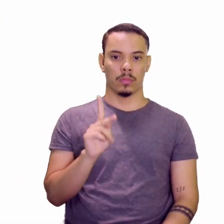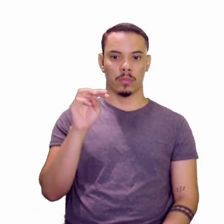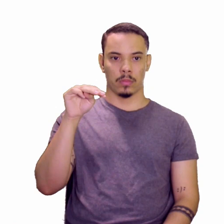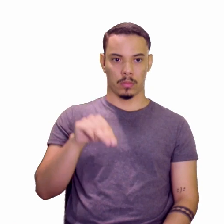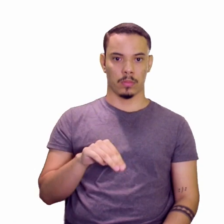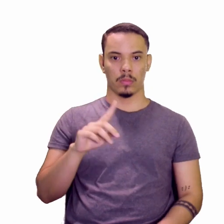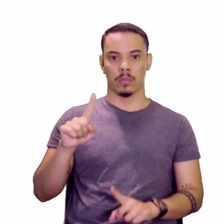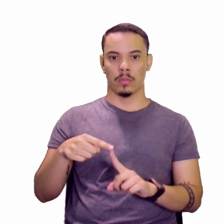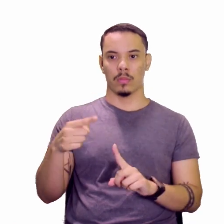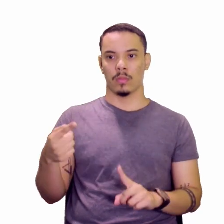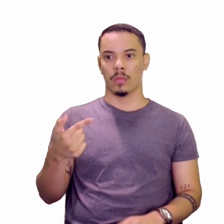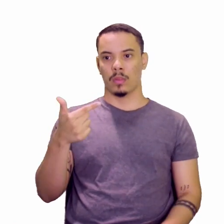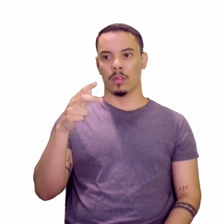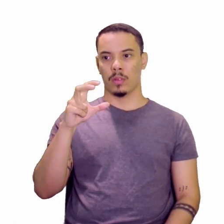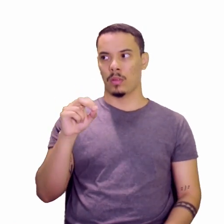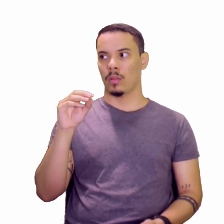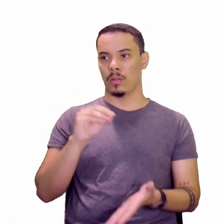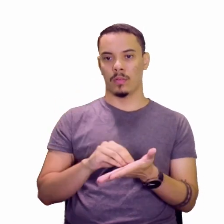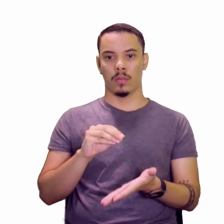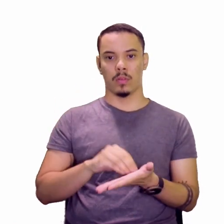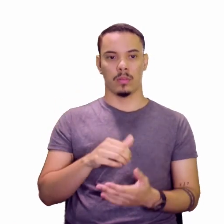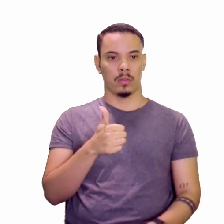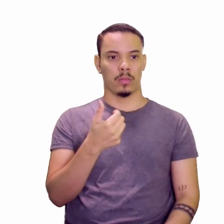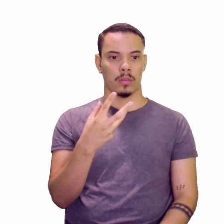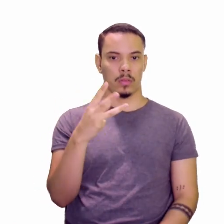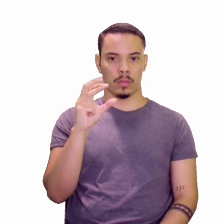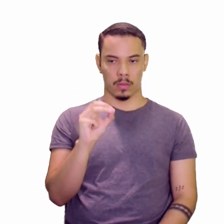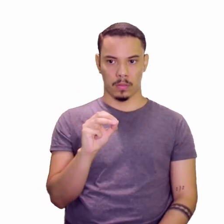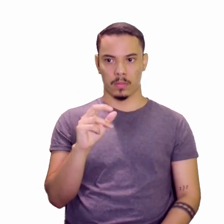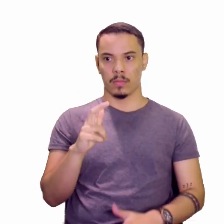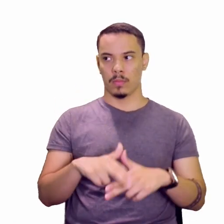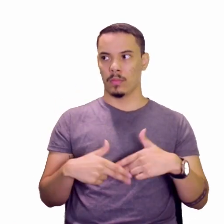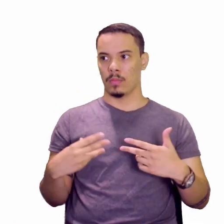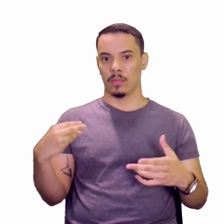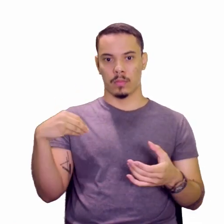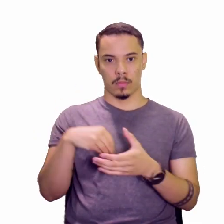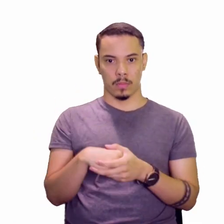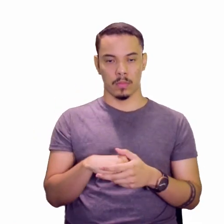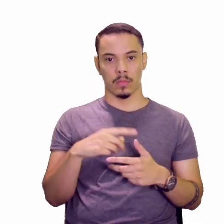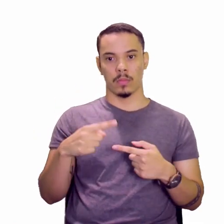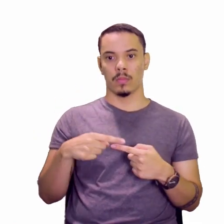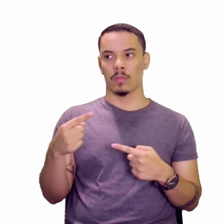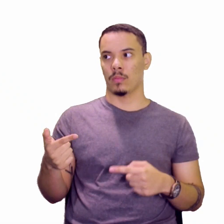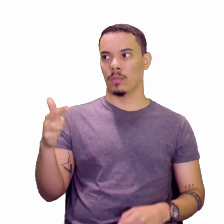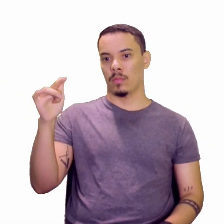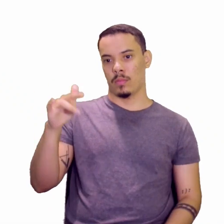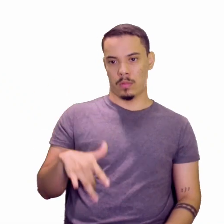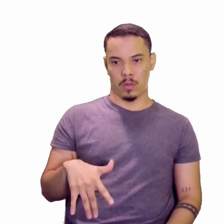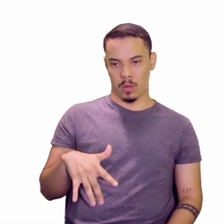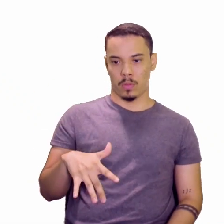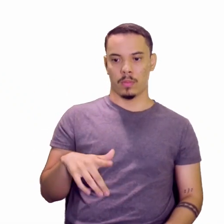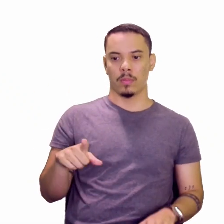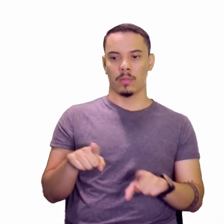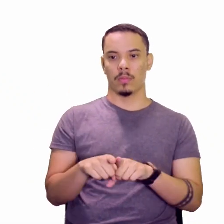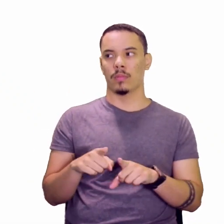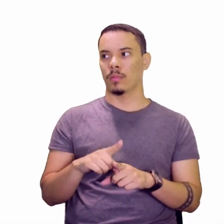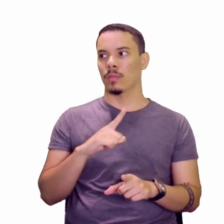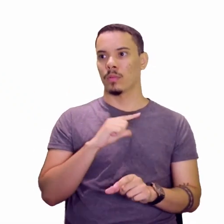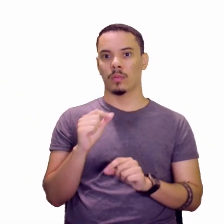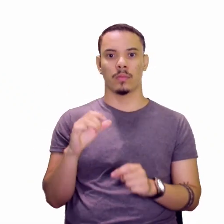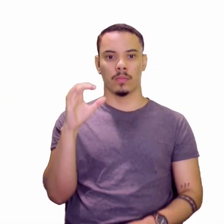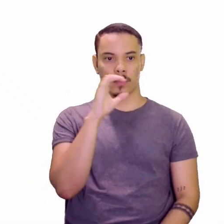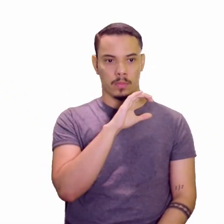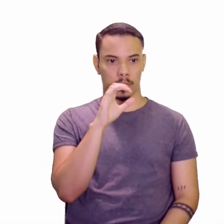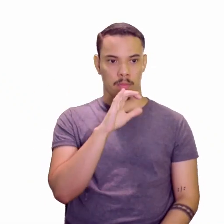para 250, falta 130, né? Nos 130 restantes, 130 quilômetros, vai ter uma velocidade